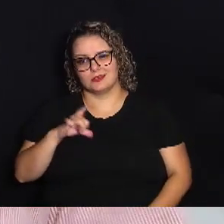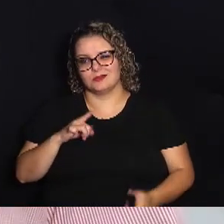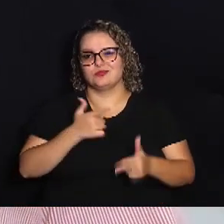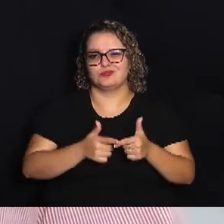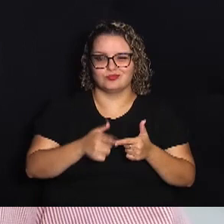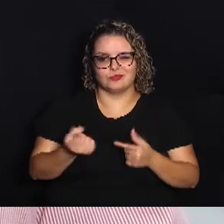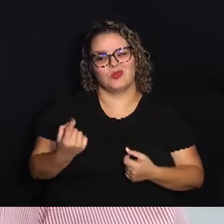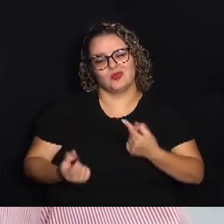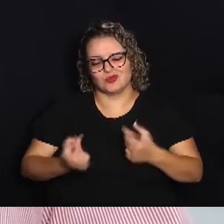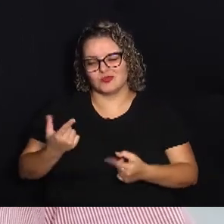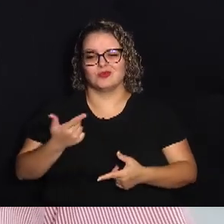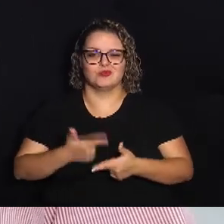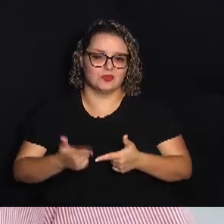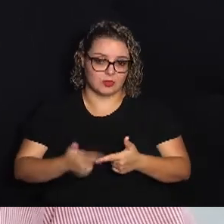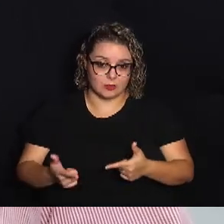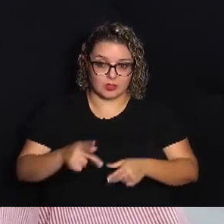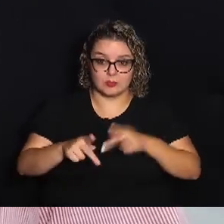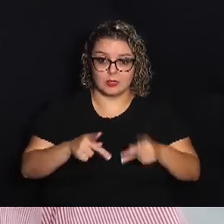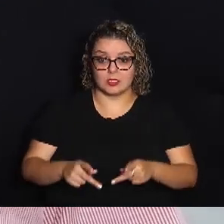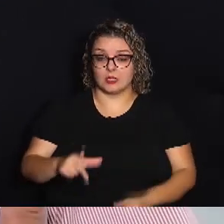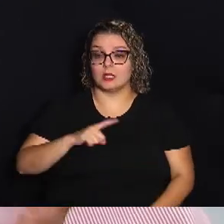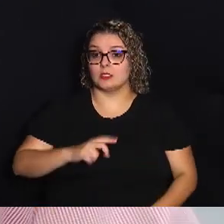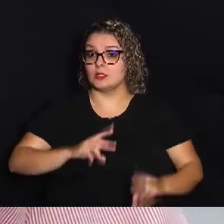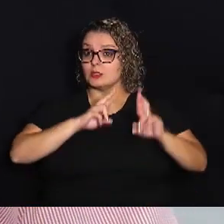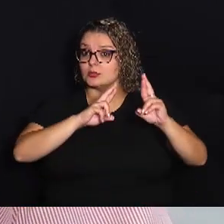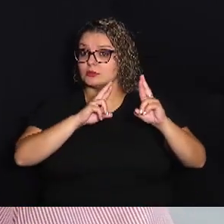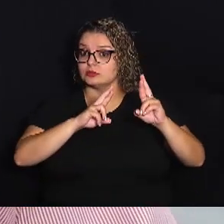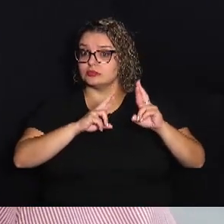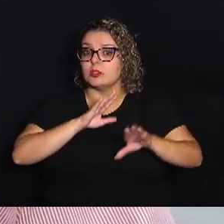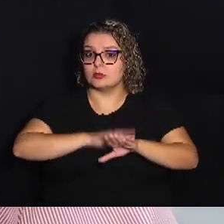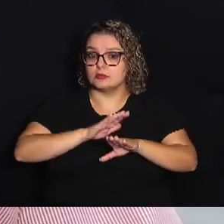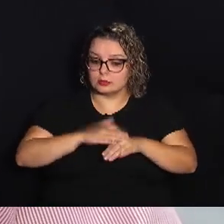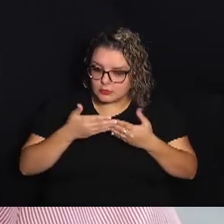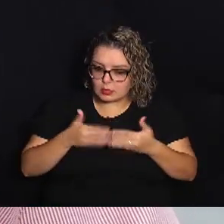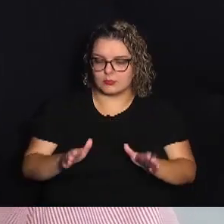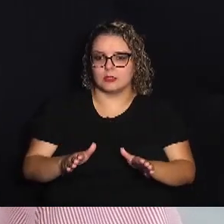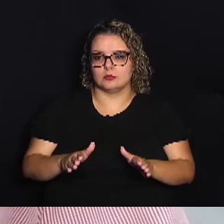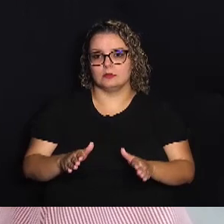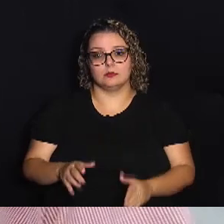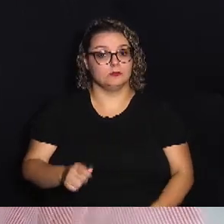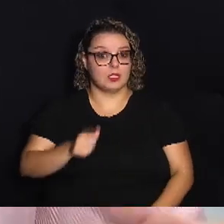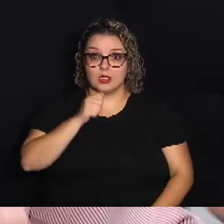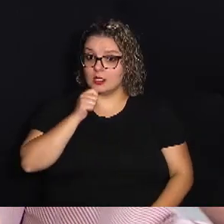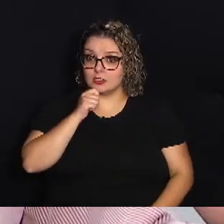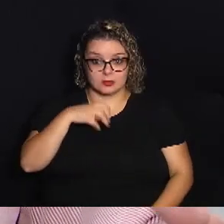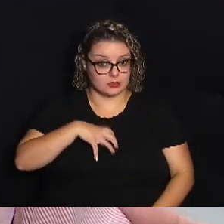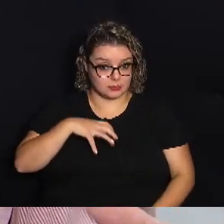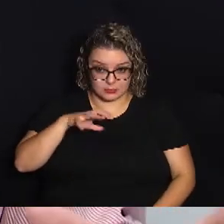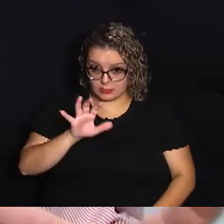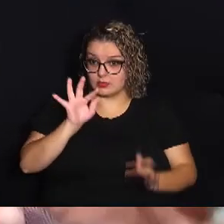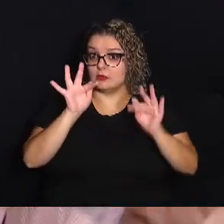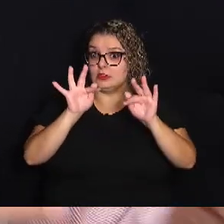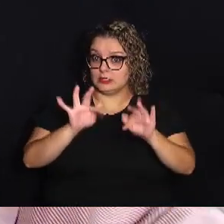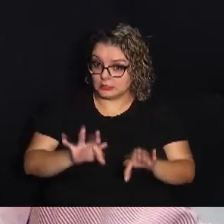ainda causando algum transtorno à população há uma grande expectativa disso funcionar ainda não é da